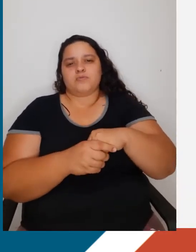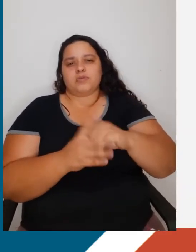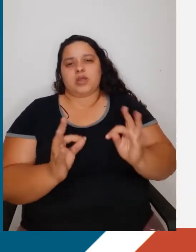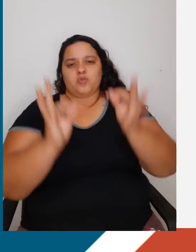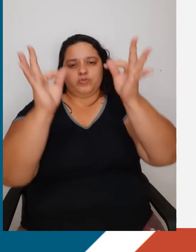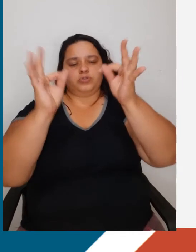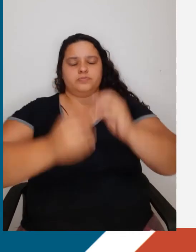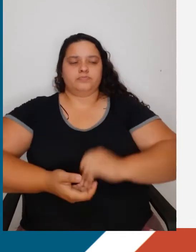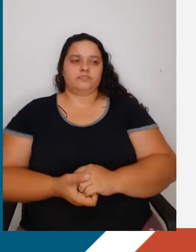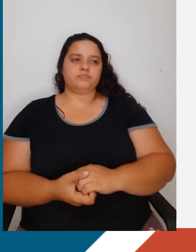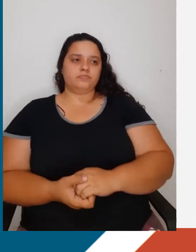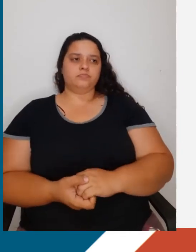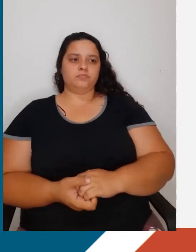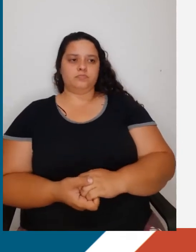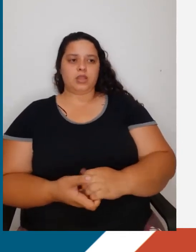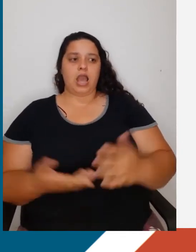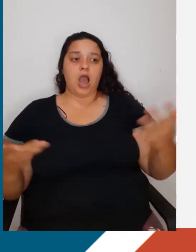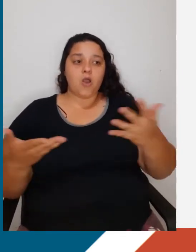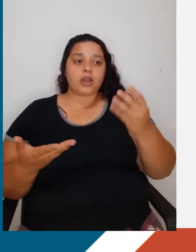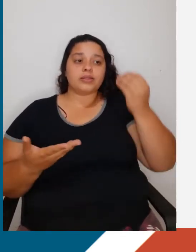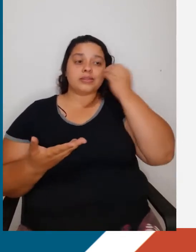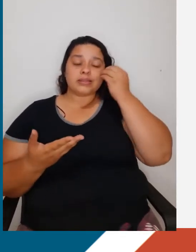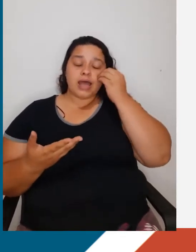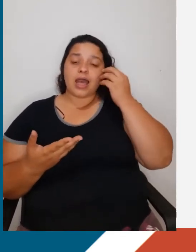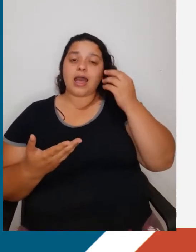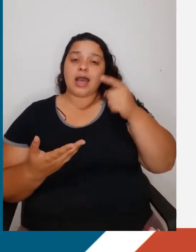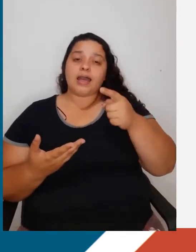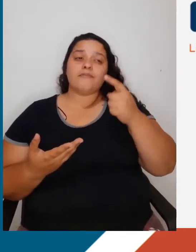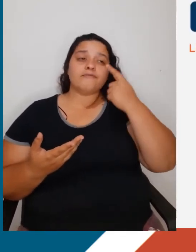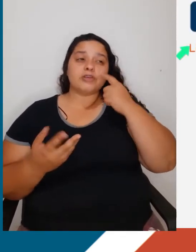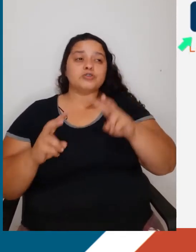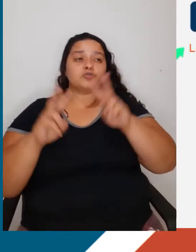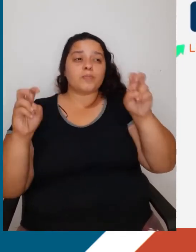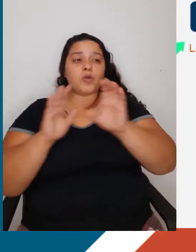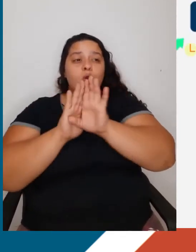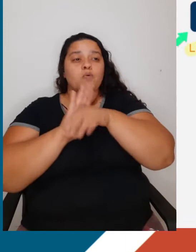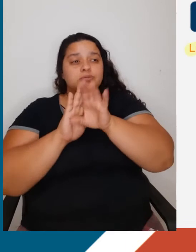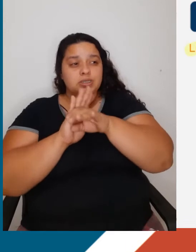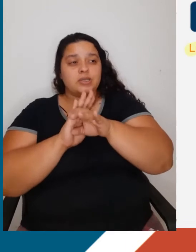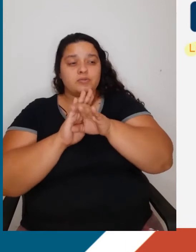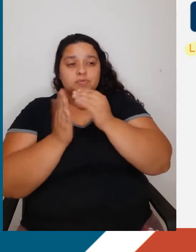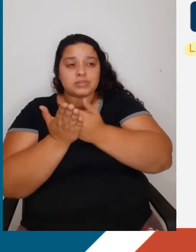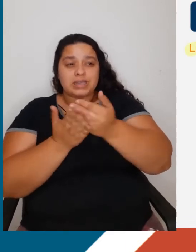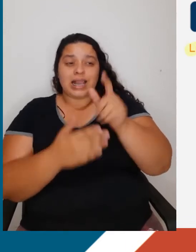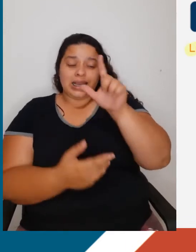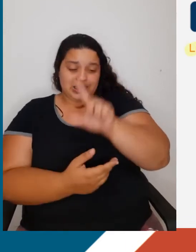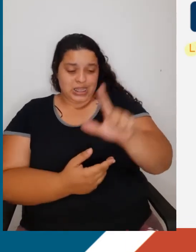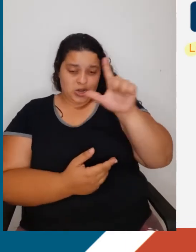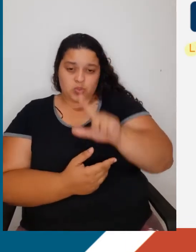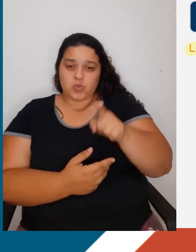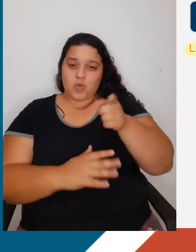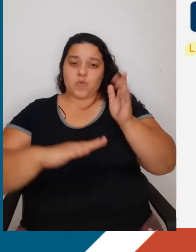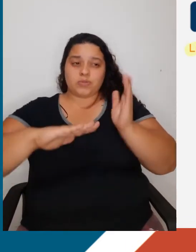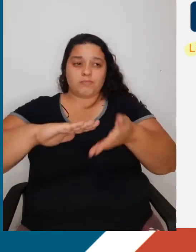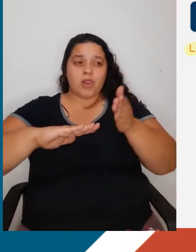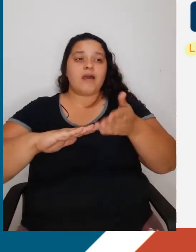Bem, pessoal, agora vamos refletir sobre alguns conceitos iniciais. A nomenclatura literatura contemporânea tem sido